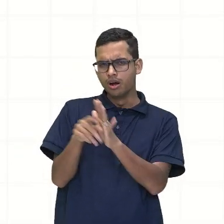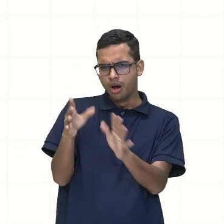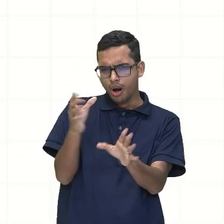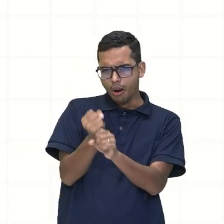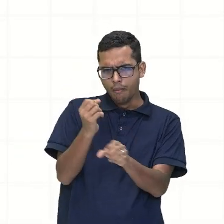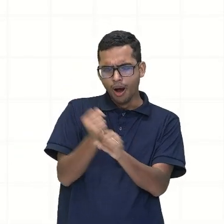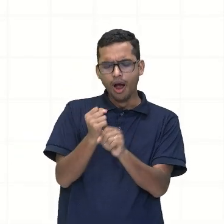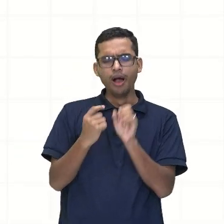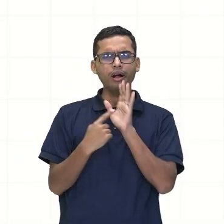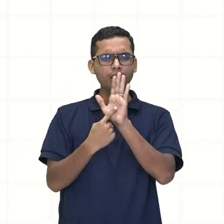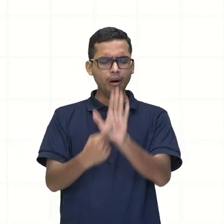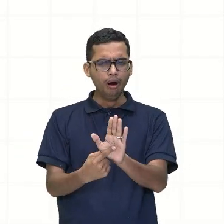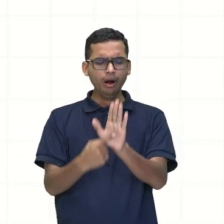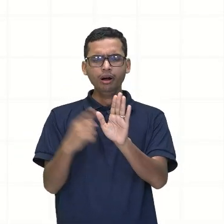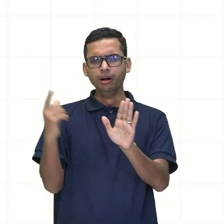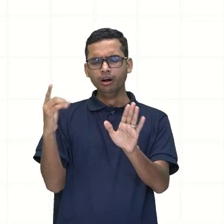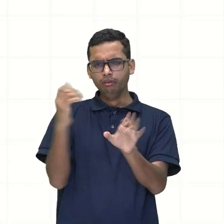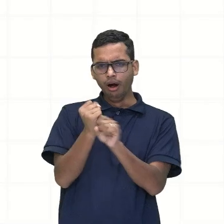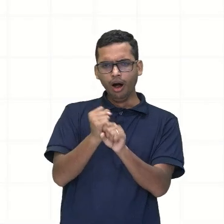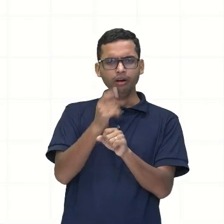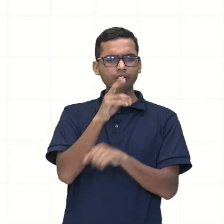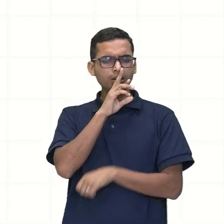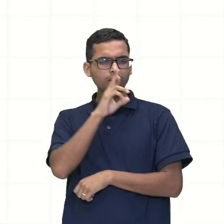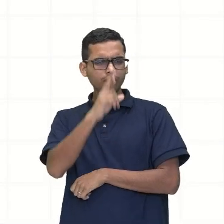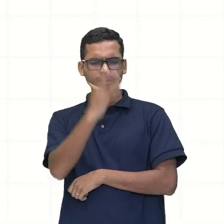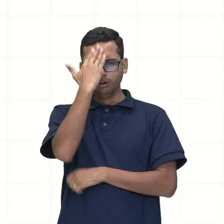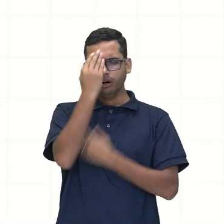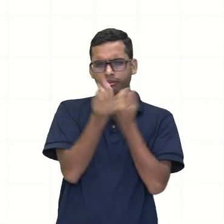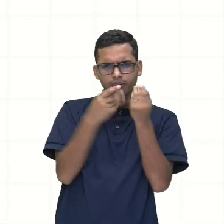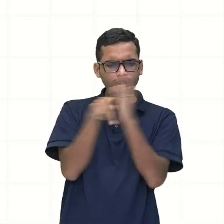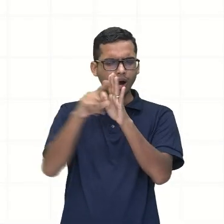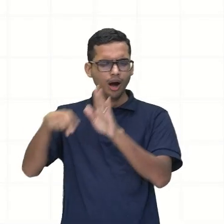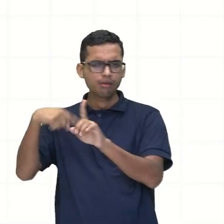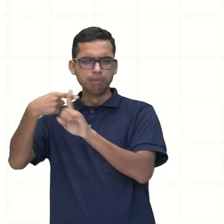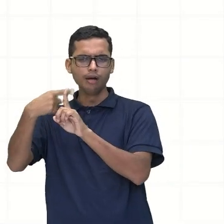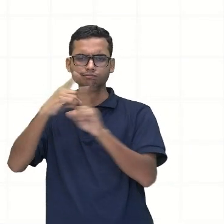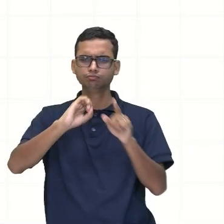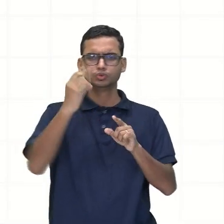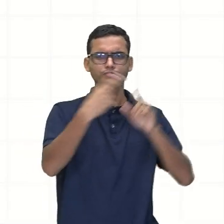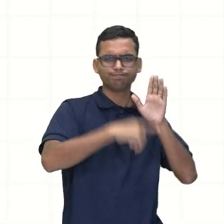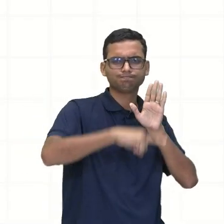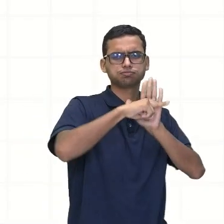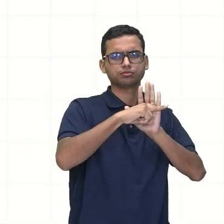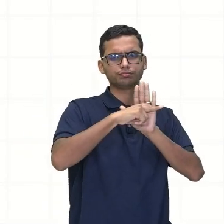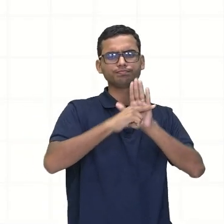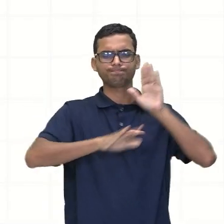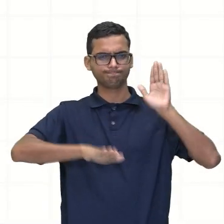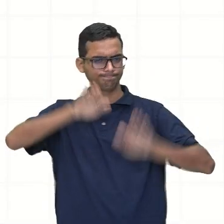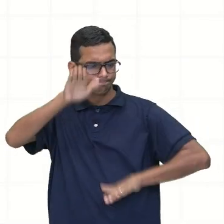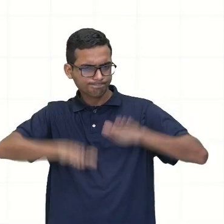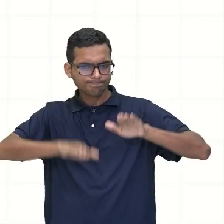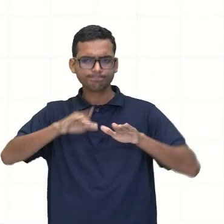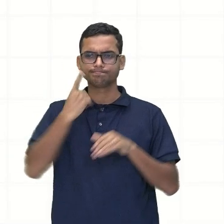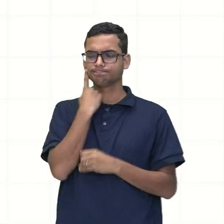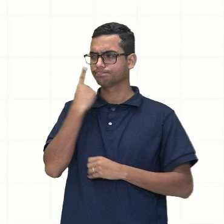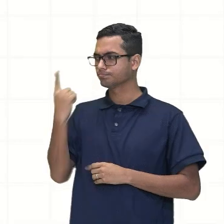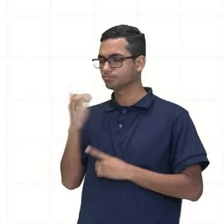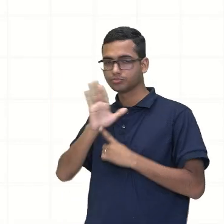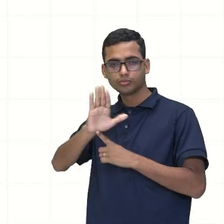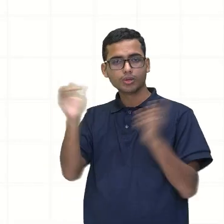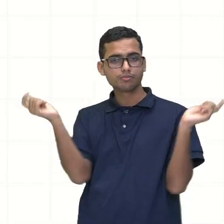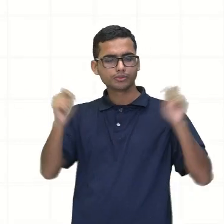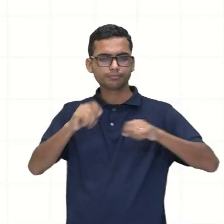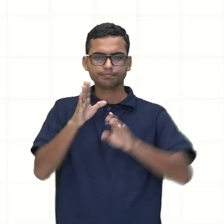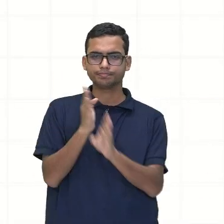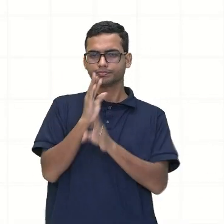feito essa conta, né? Se é uma subtração ou se é uma adição, né? Você pode ter